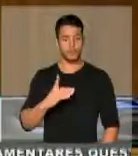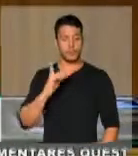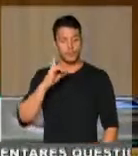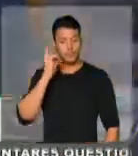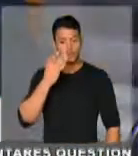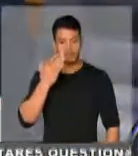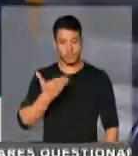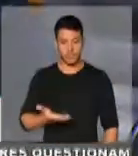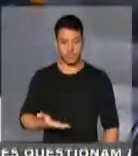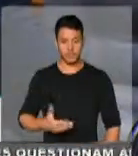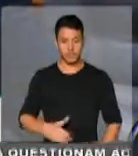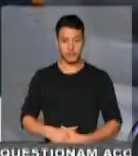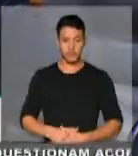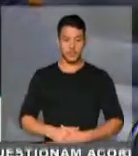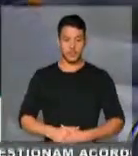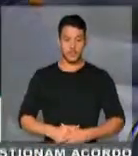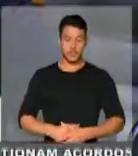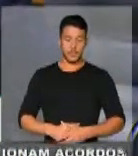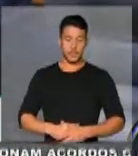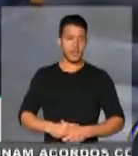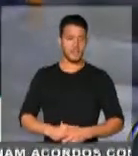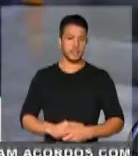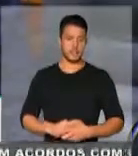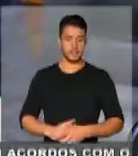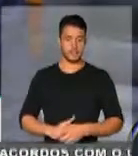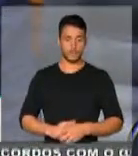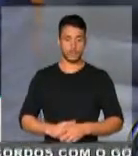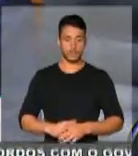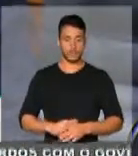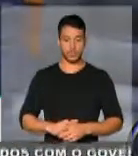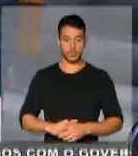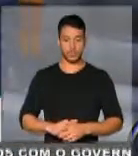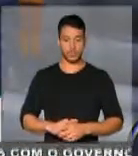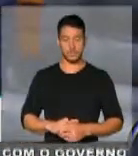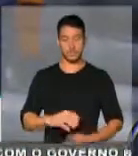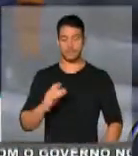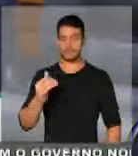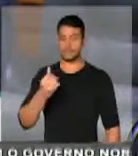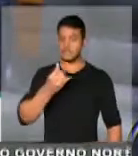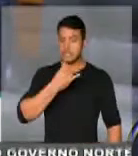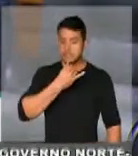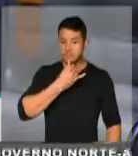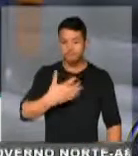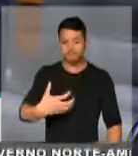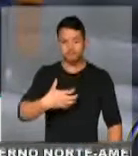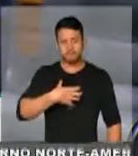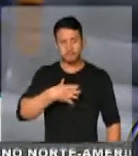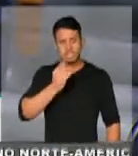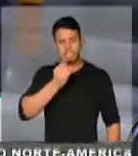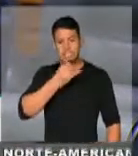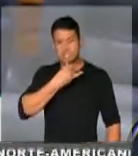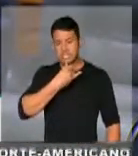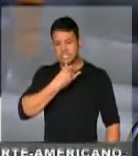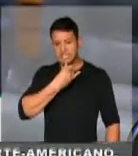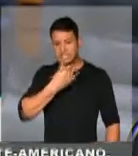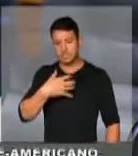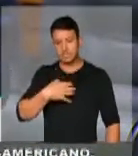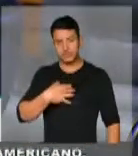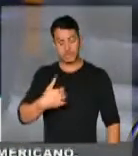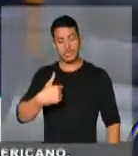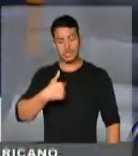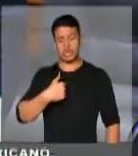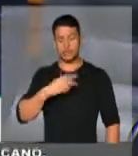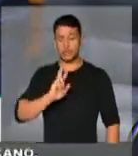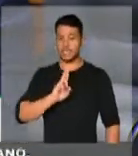há também o presidente é com imensa tristeza do nosso coração que eu venho em nome das